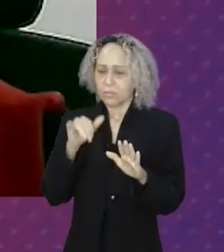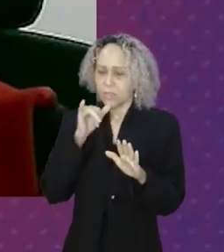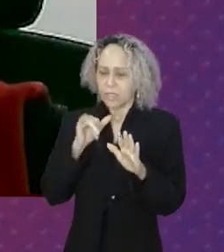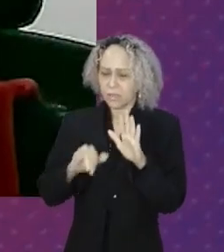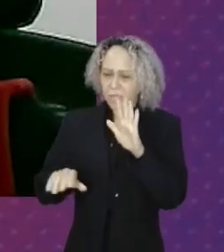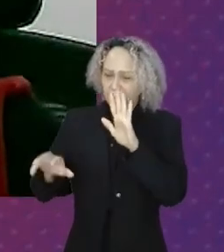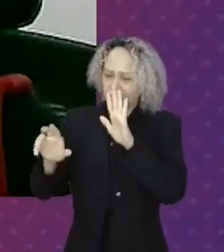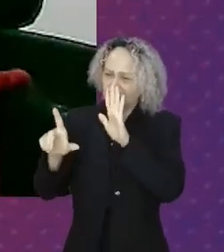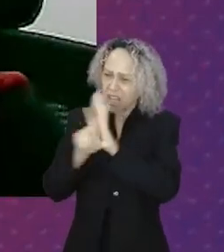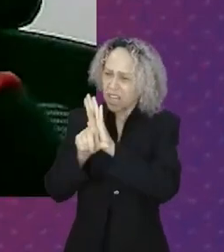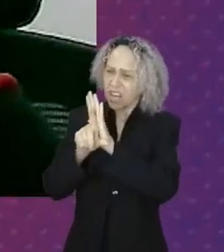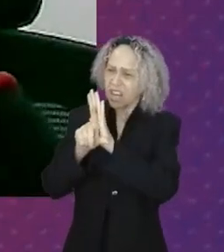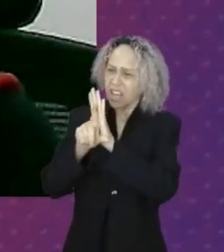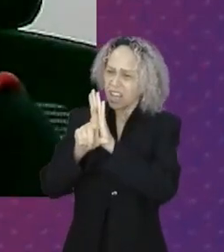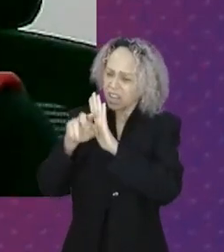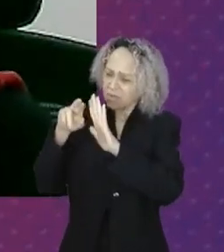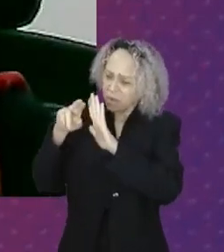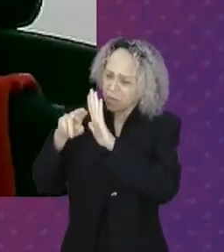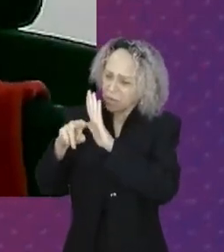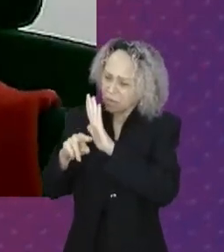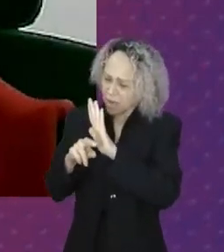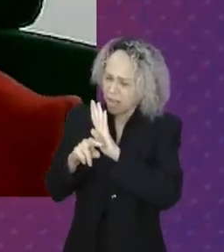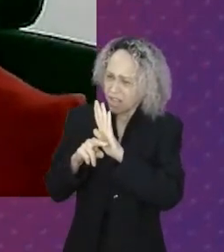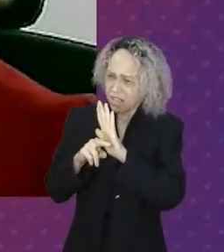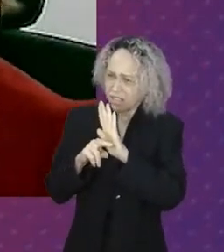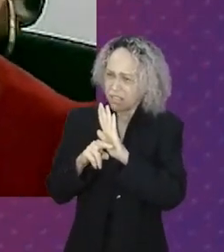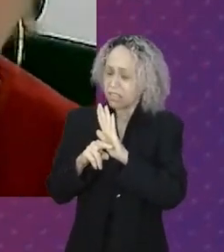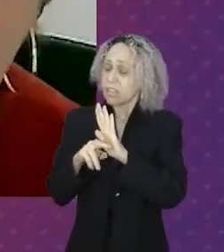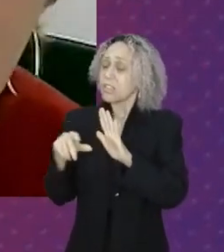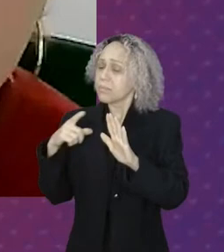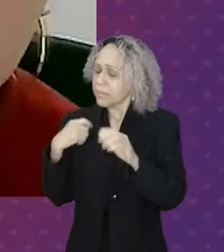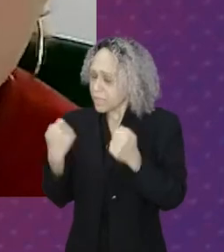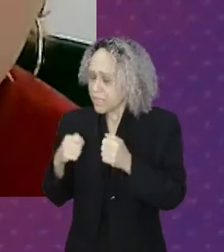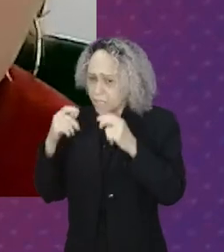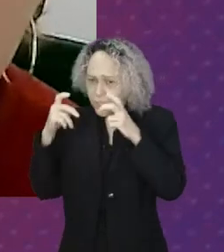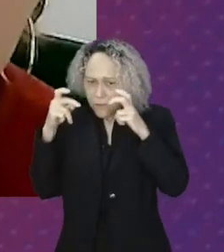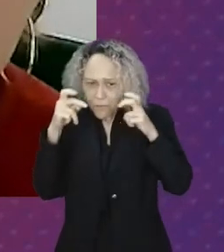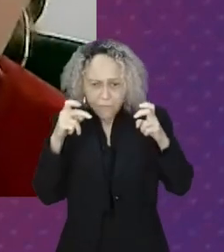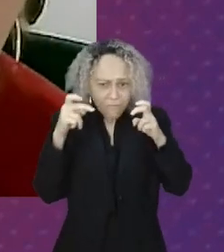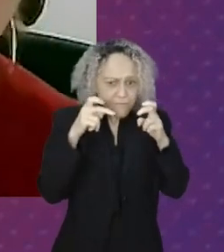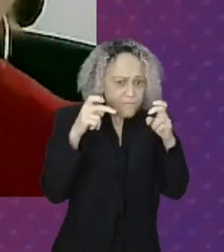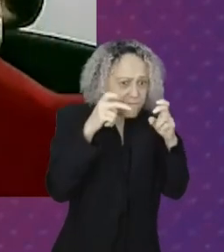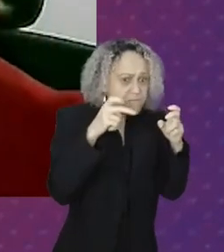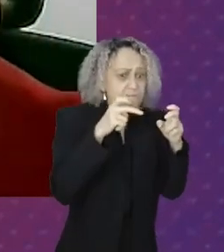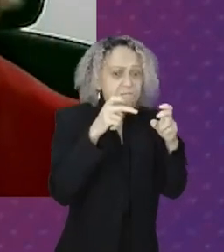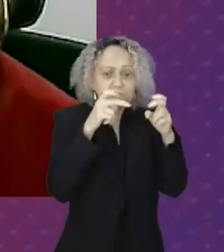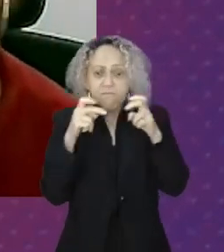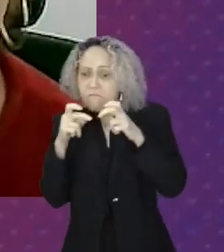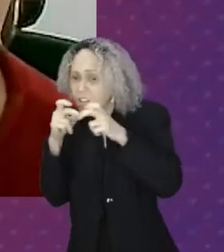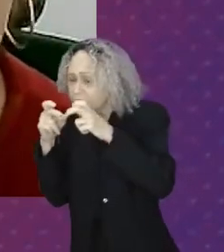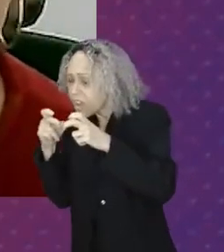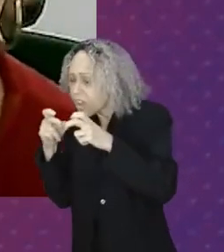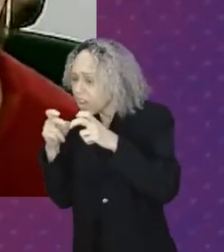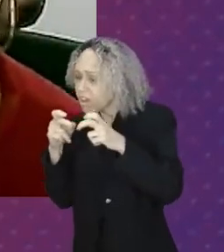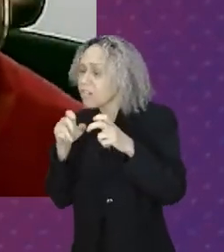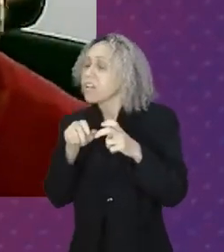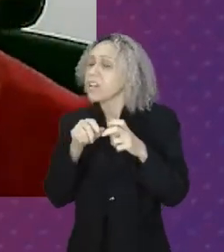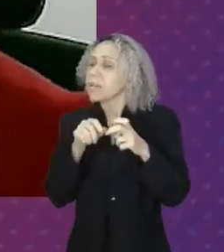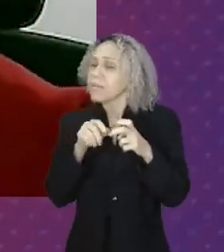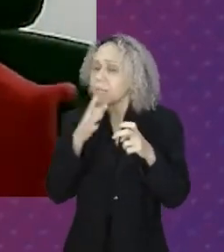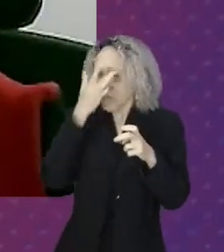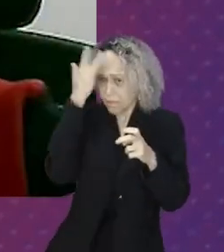ações que devem ser tomadas, fiscalizações que devem ser feitas, tanto pelos dirigentes